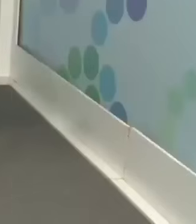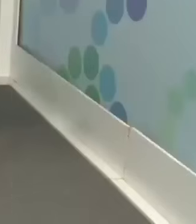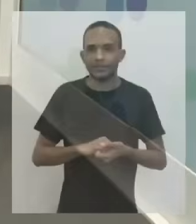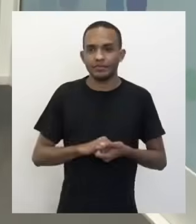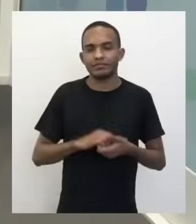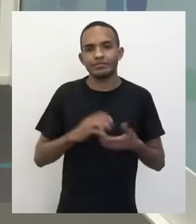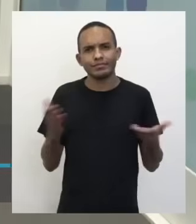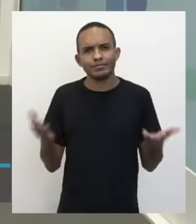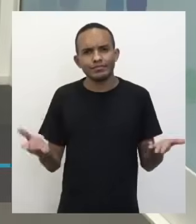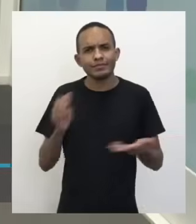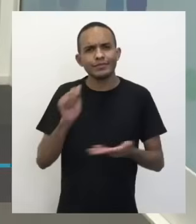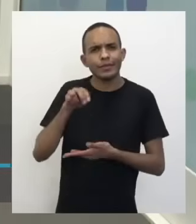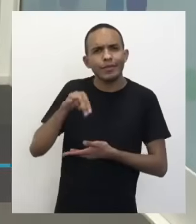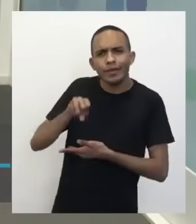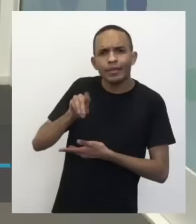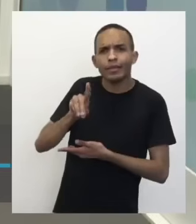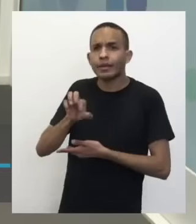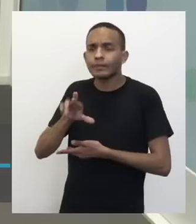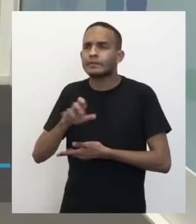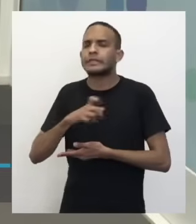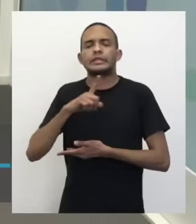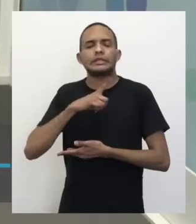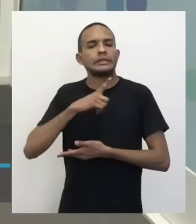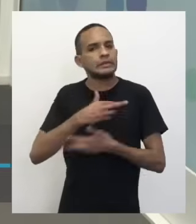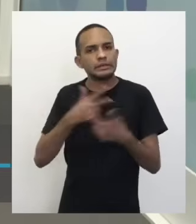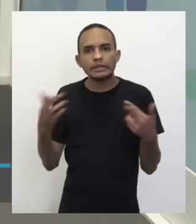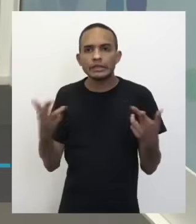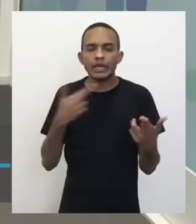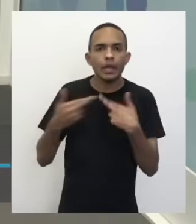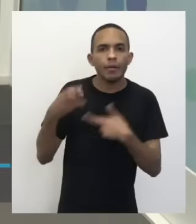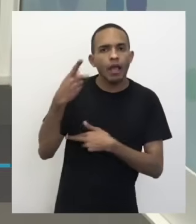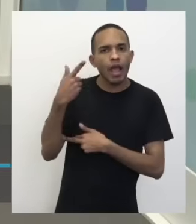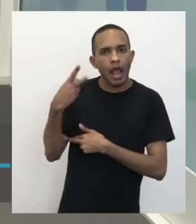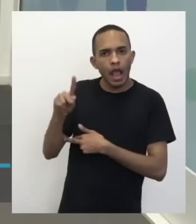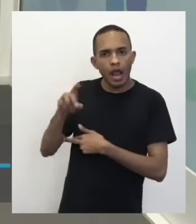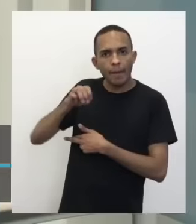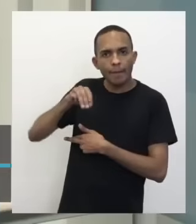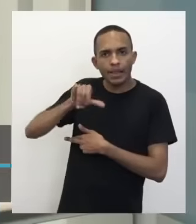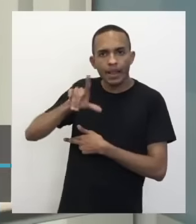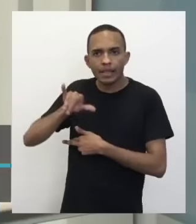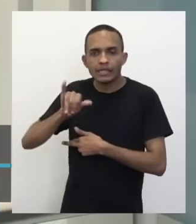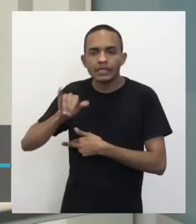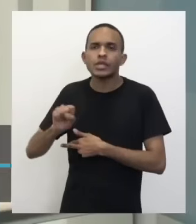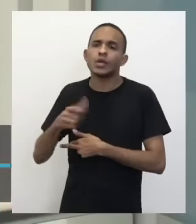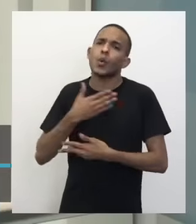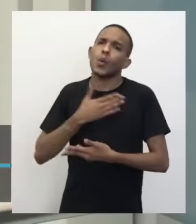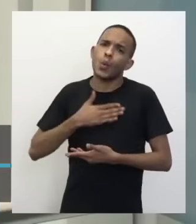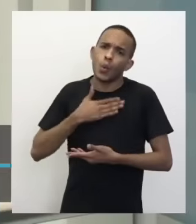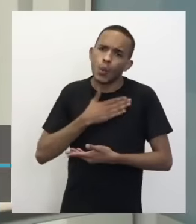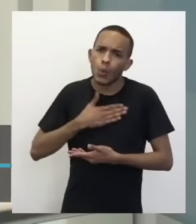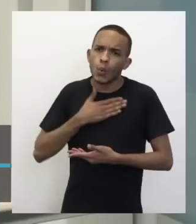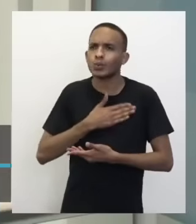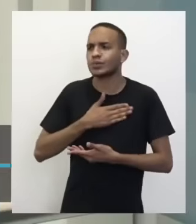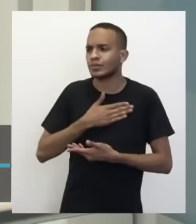E aí, Andréia? Bom, várias respostas. A Melissa colocou, eu gosto de charges.